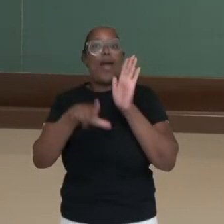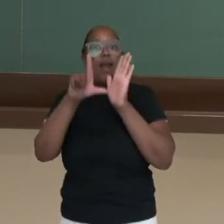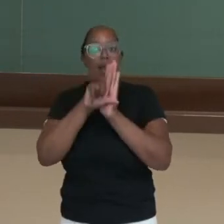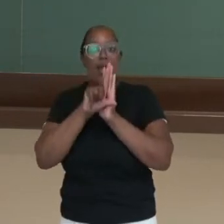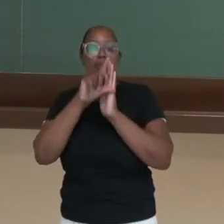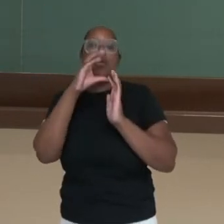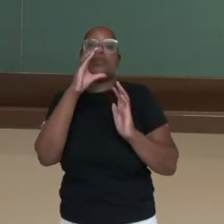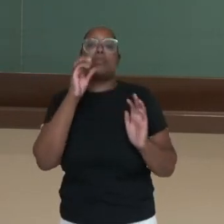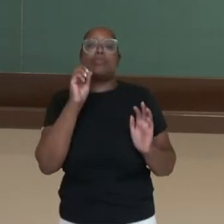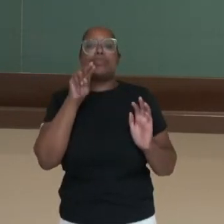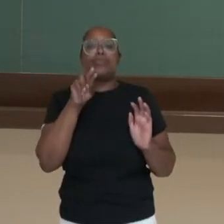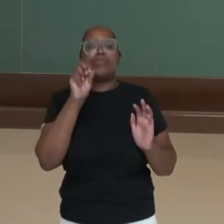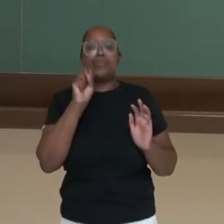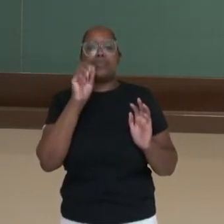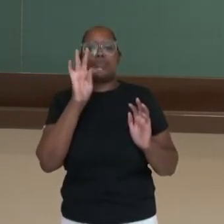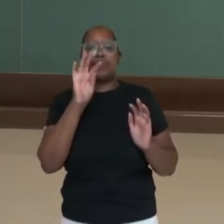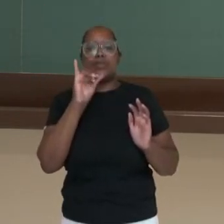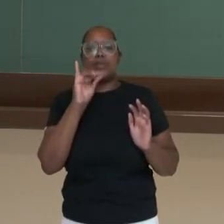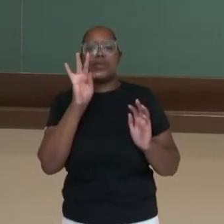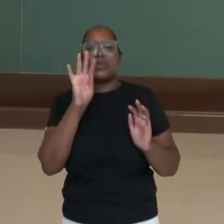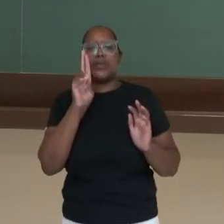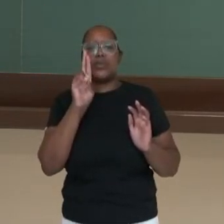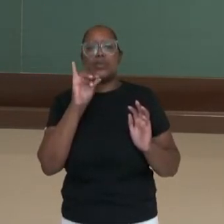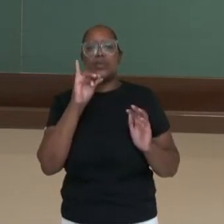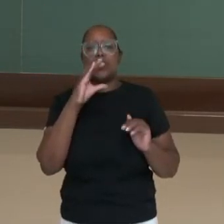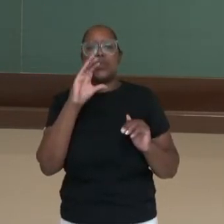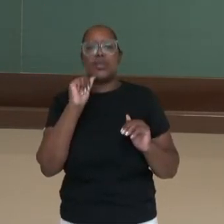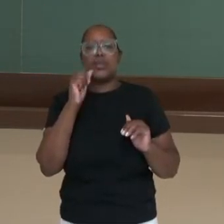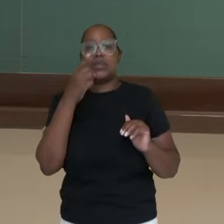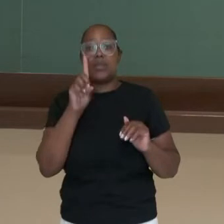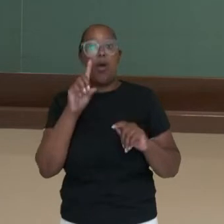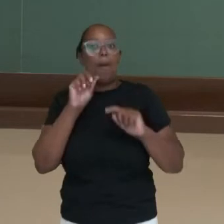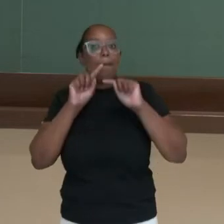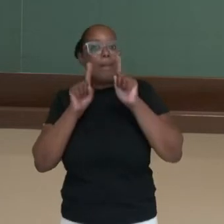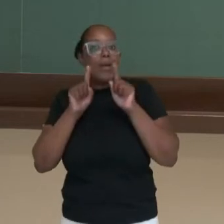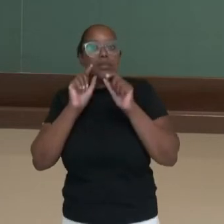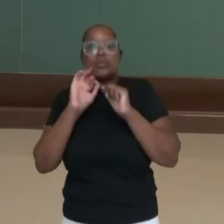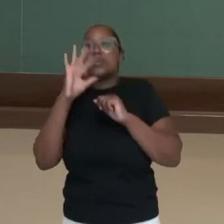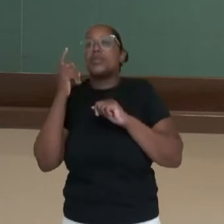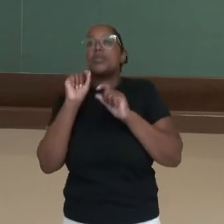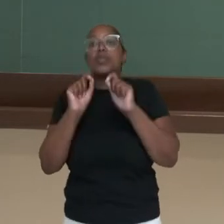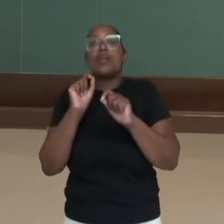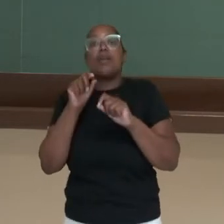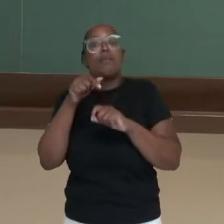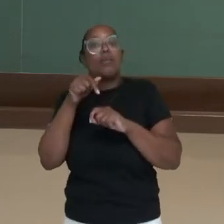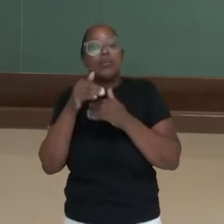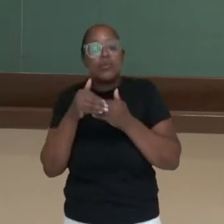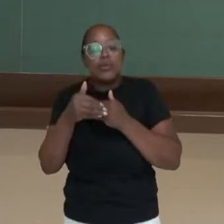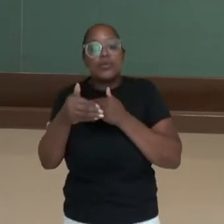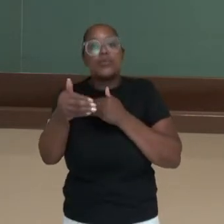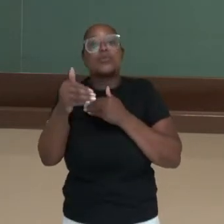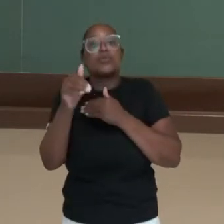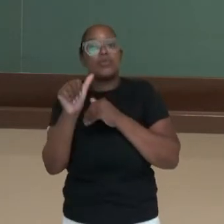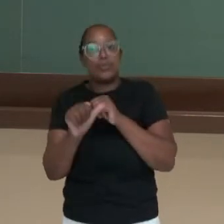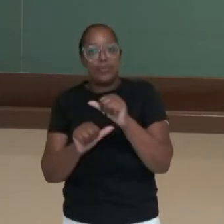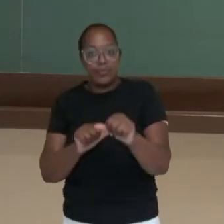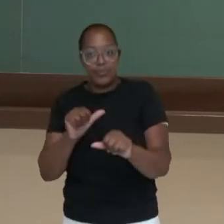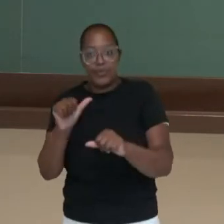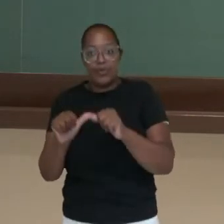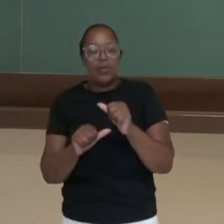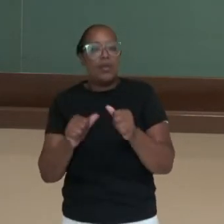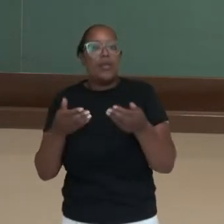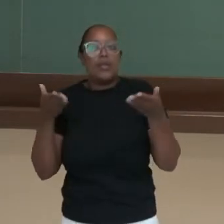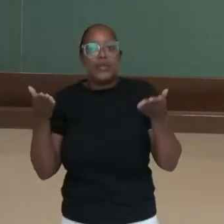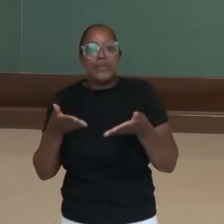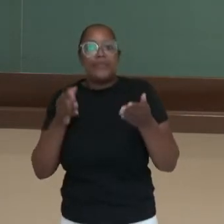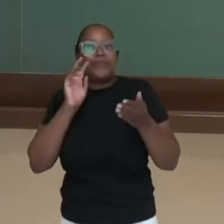de regras e leis que a gente tem que seguir e ela mudou ao longo da história. A gente vai ver agora como que isso está relacionado à religião.